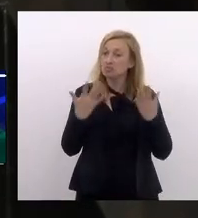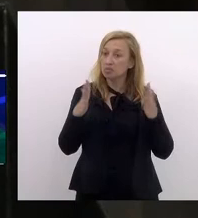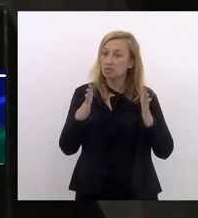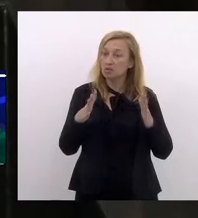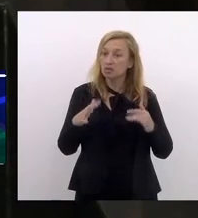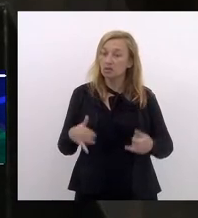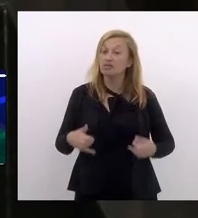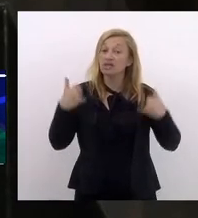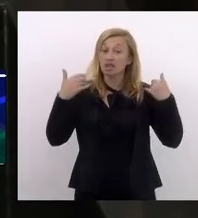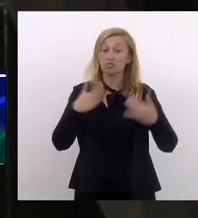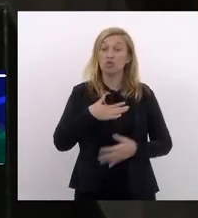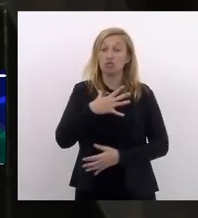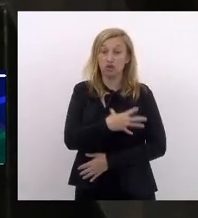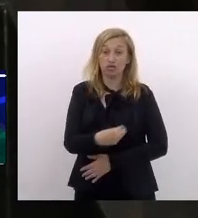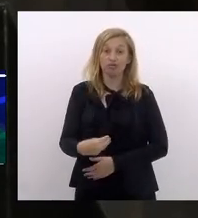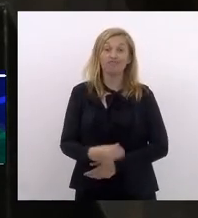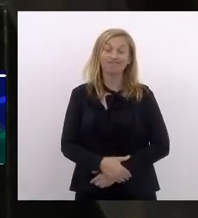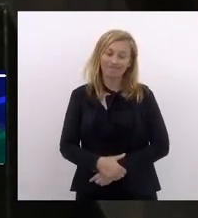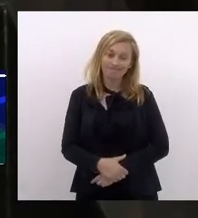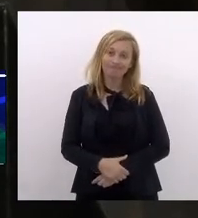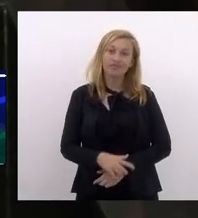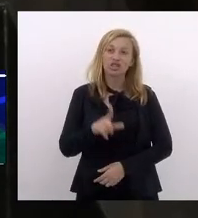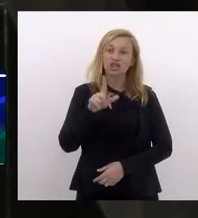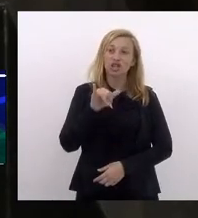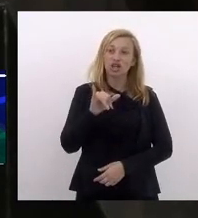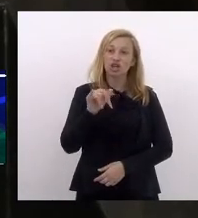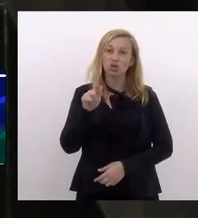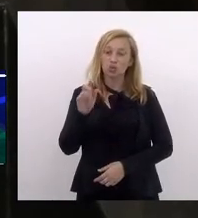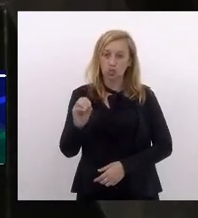aniversário do meu filho, do Igor,